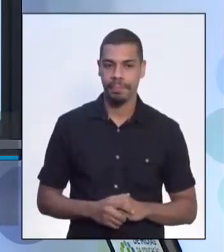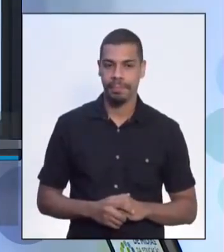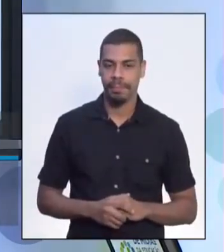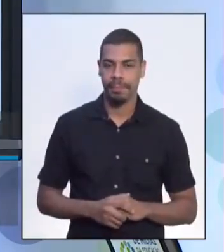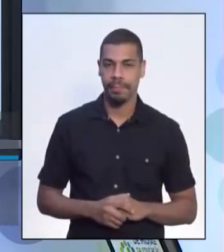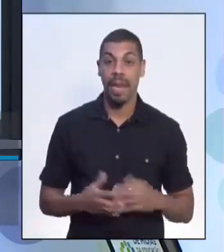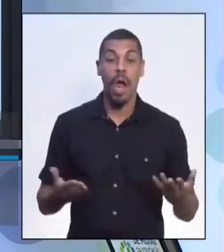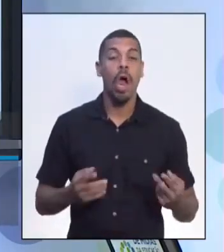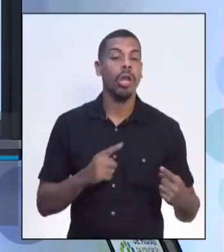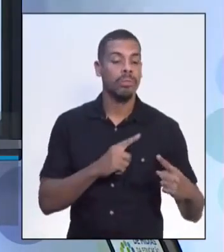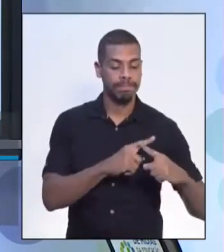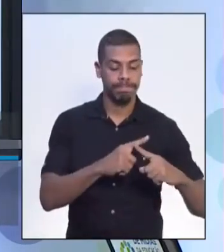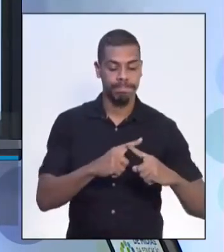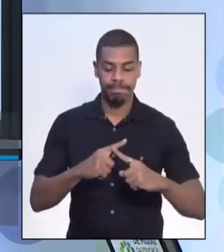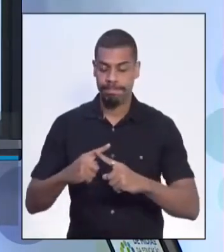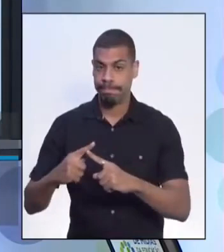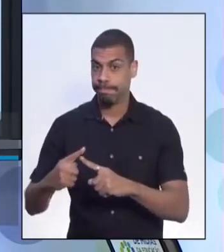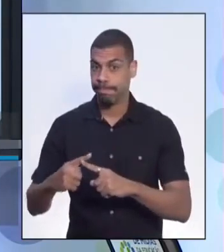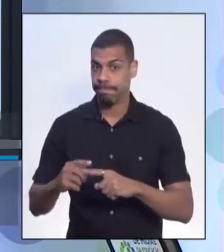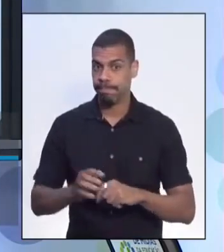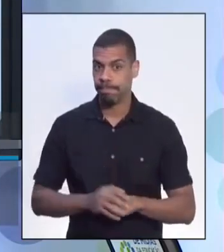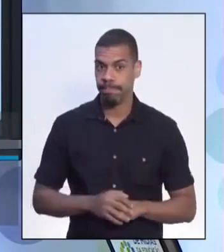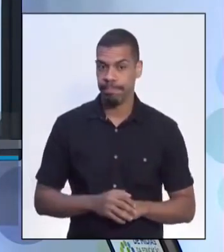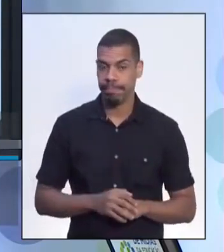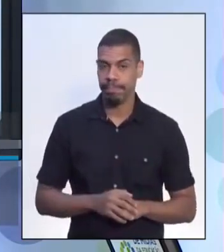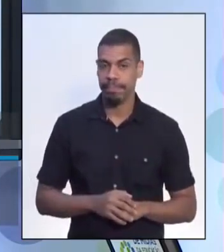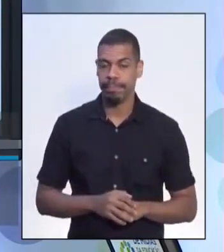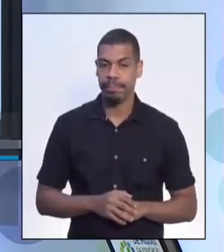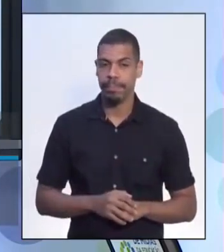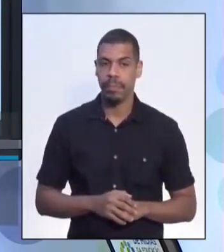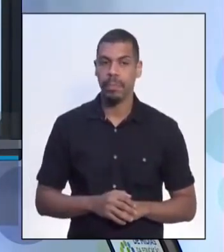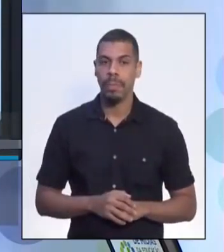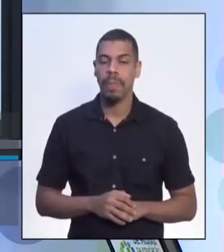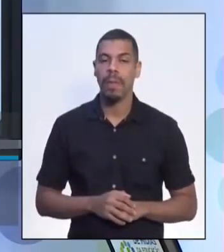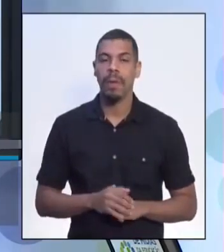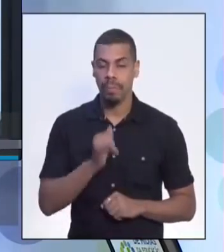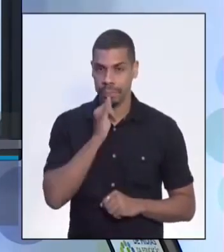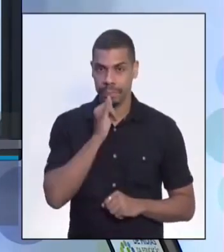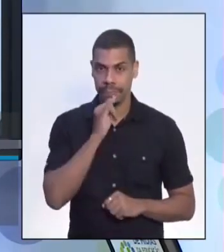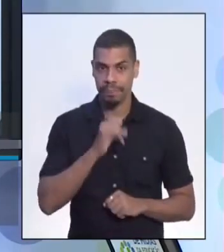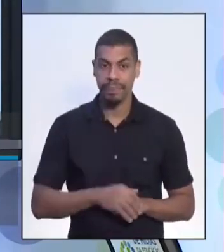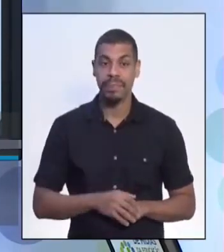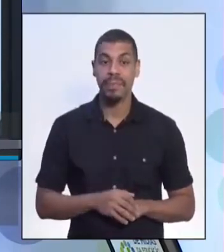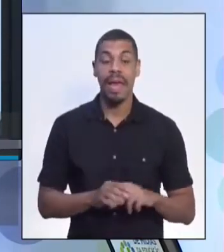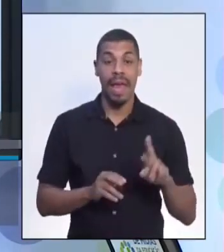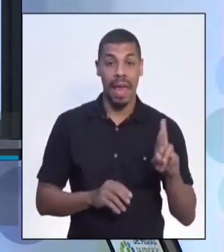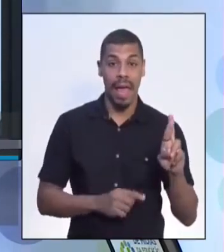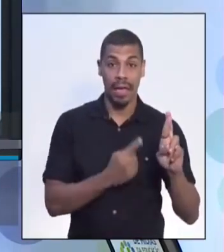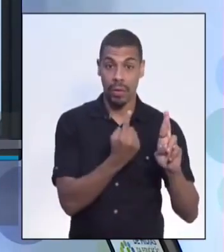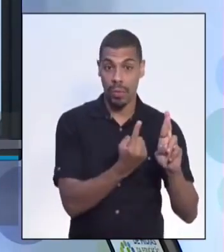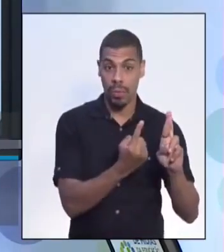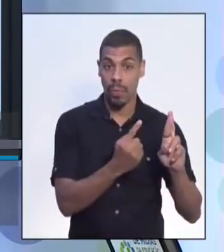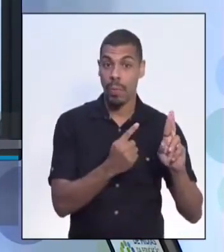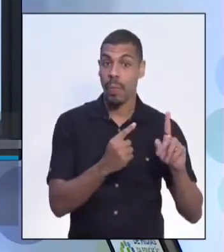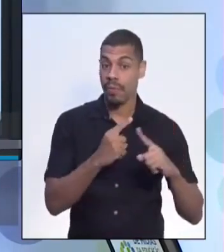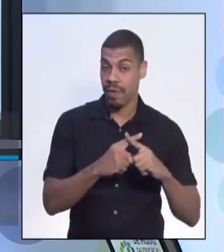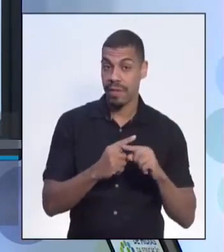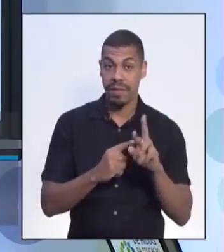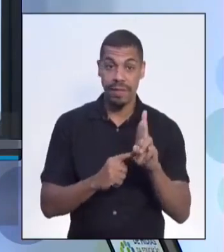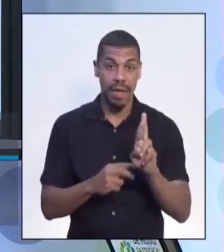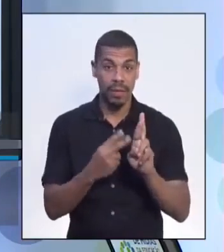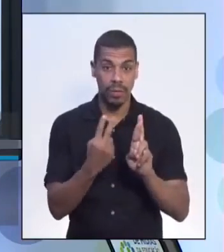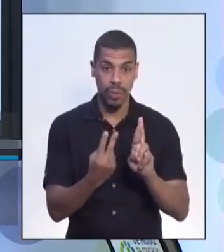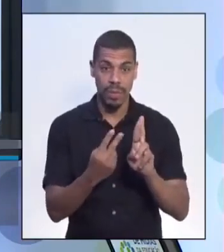Vou multiplicar as raízes duas a duas. Então, vou fazer R1 vezes